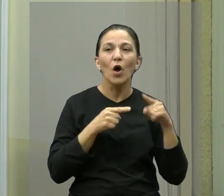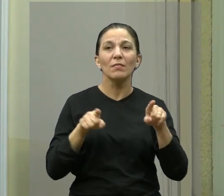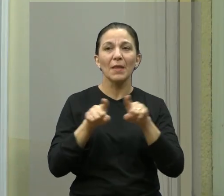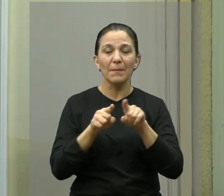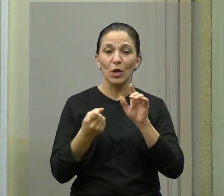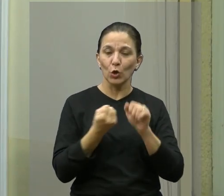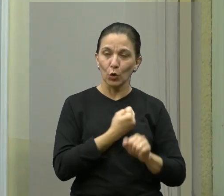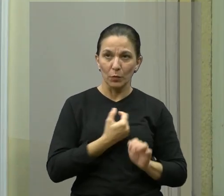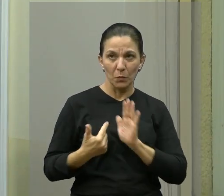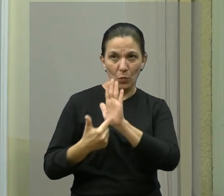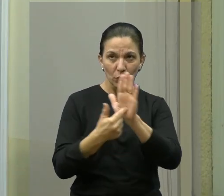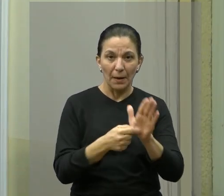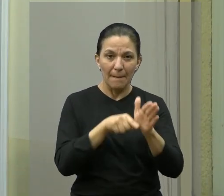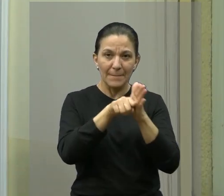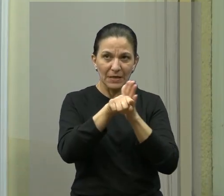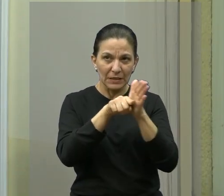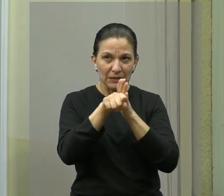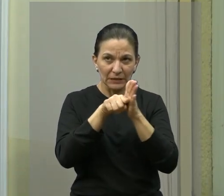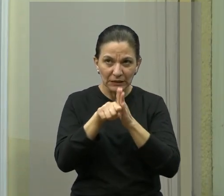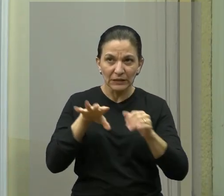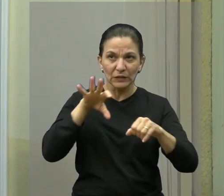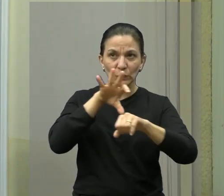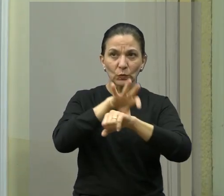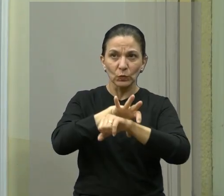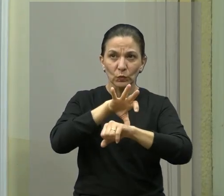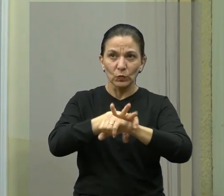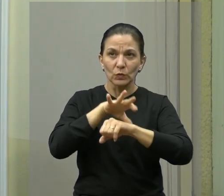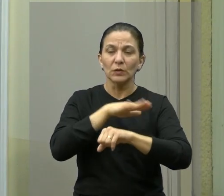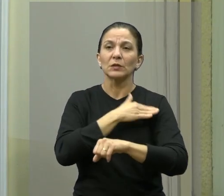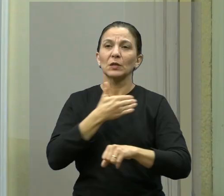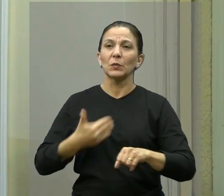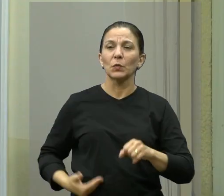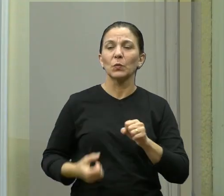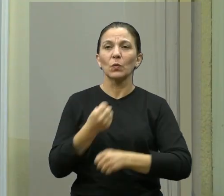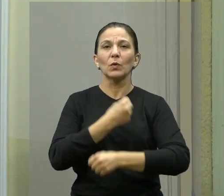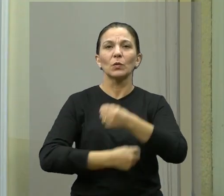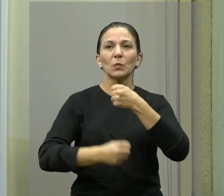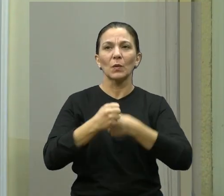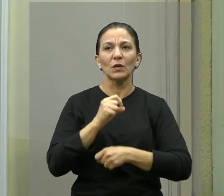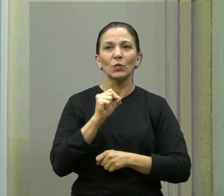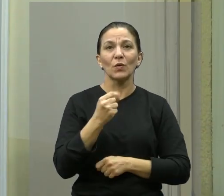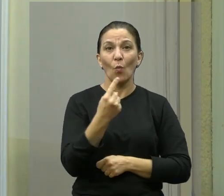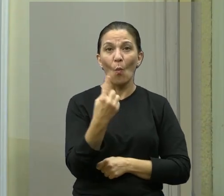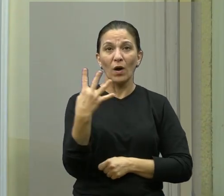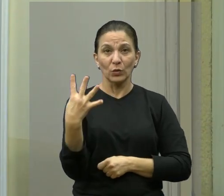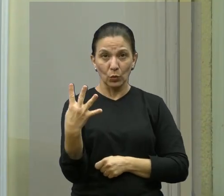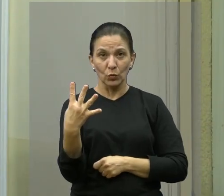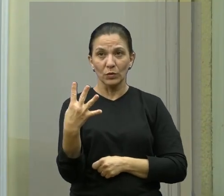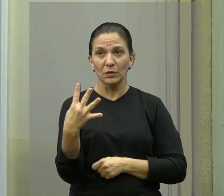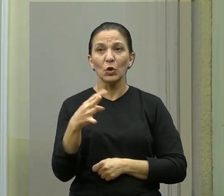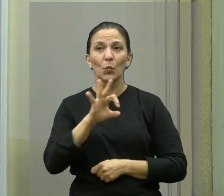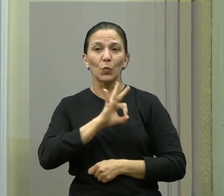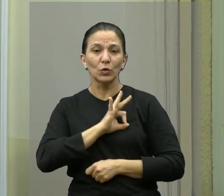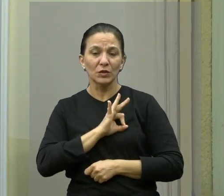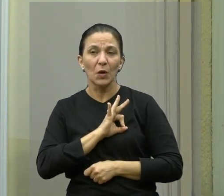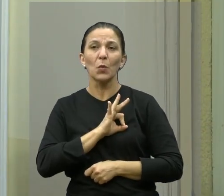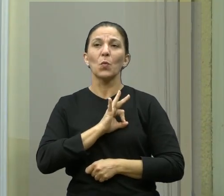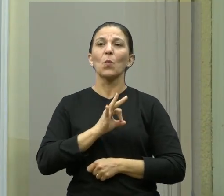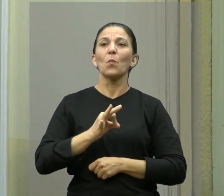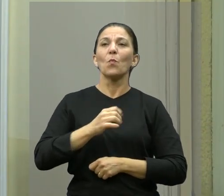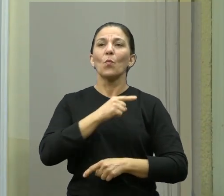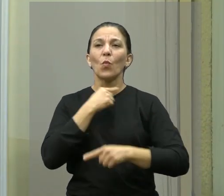dados. Segundo a pesquisa do Fórum Brasileiro de Segurança Pública, no ano passado foram 14 PMs mortos em